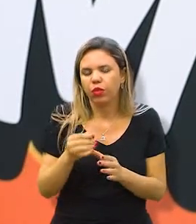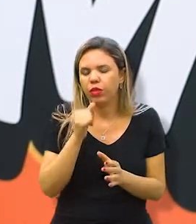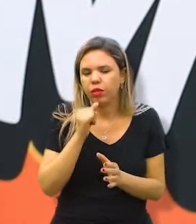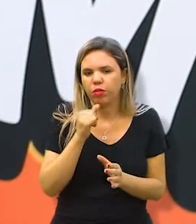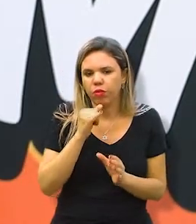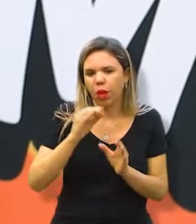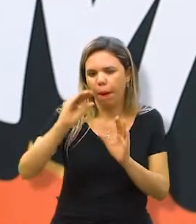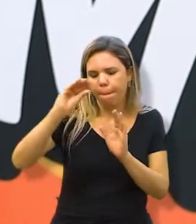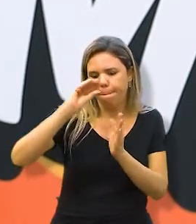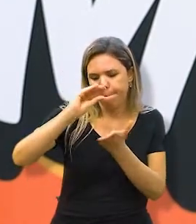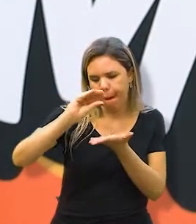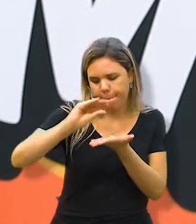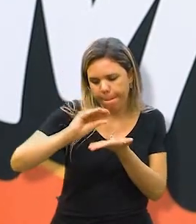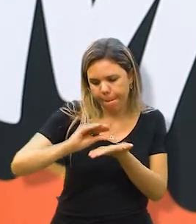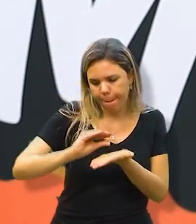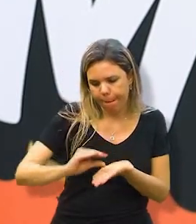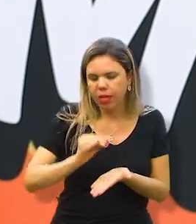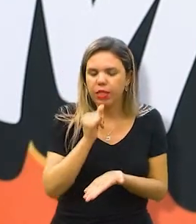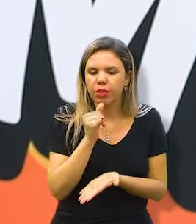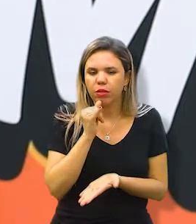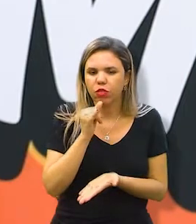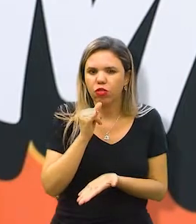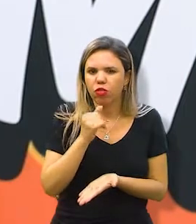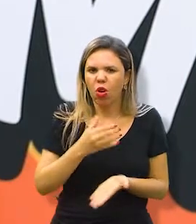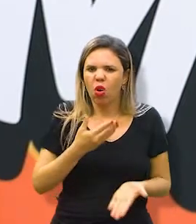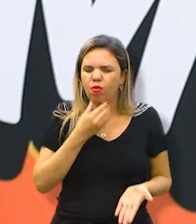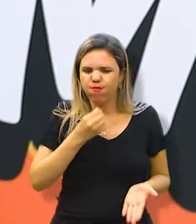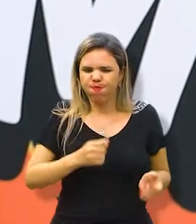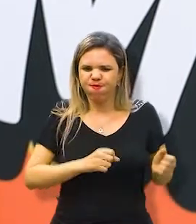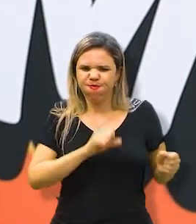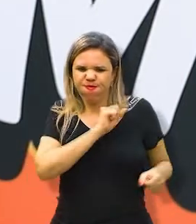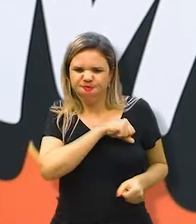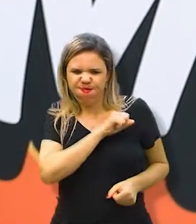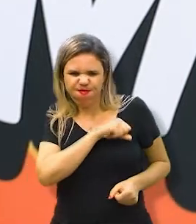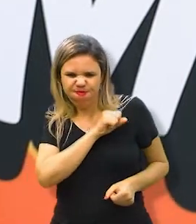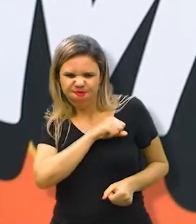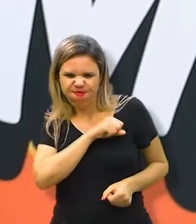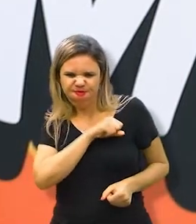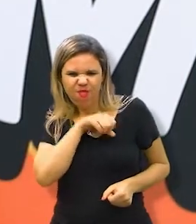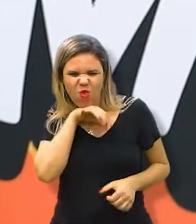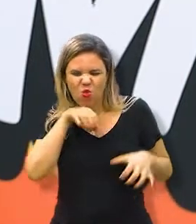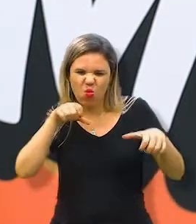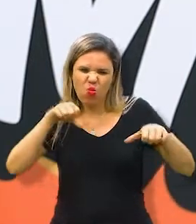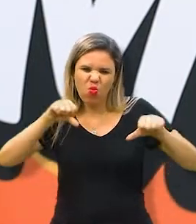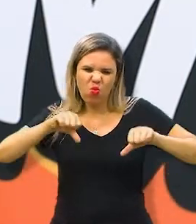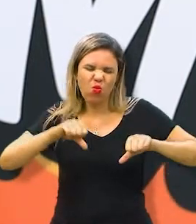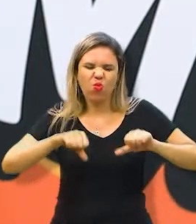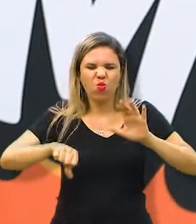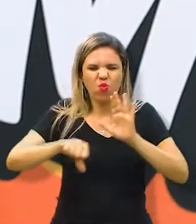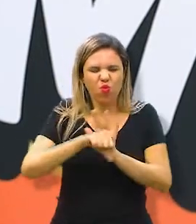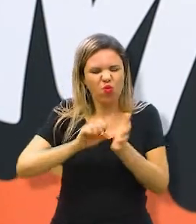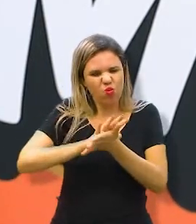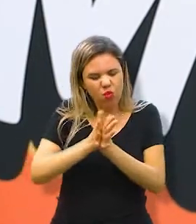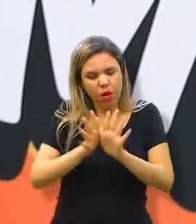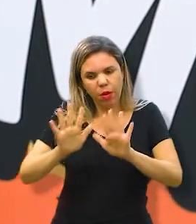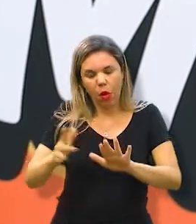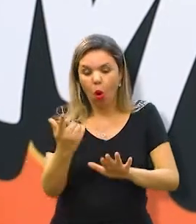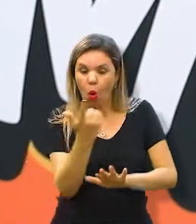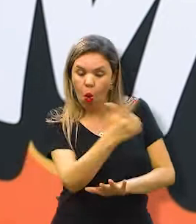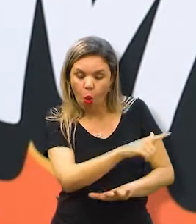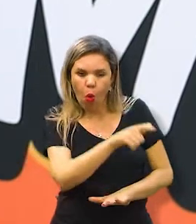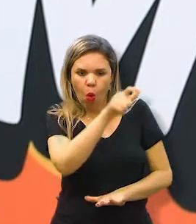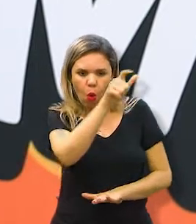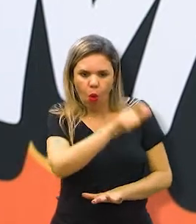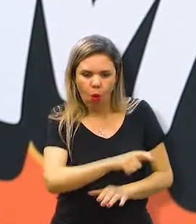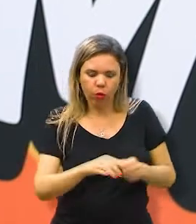criar camadas. Então tem um vilão ali, que é aquele vilão, né, o perverso, né, o cruel, só